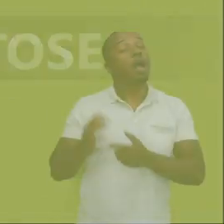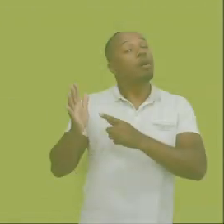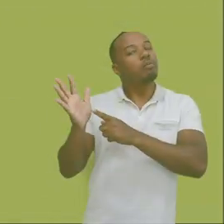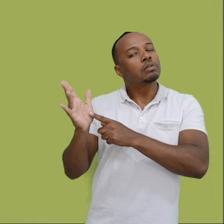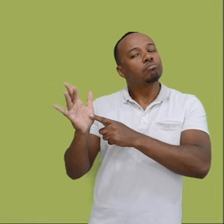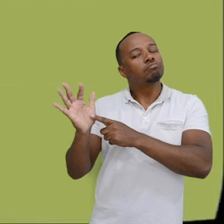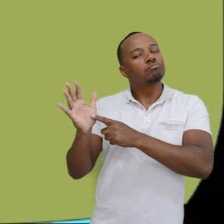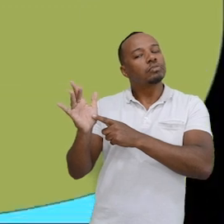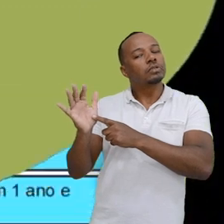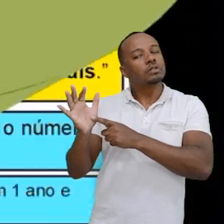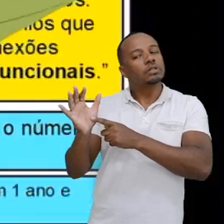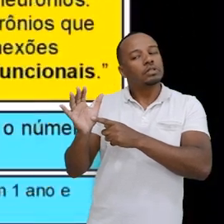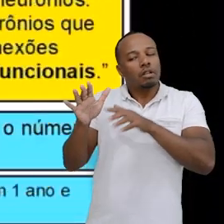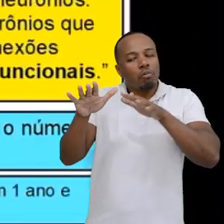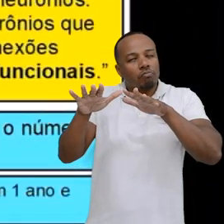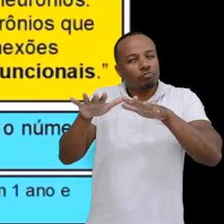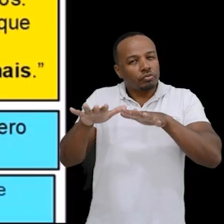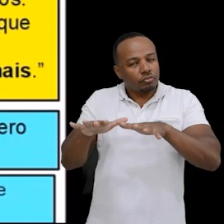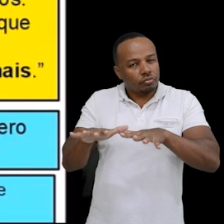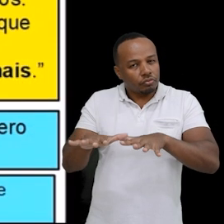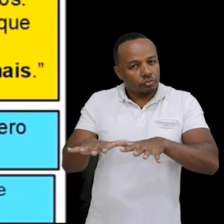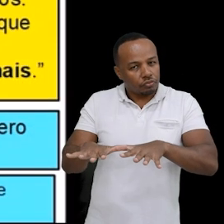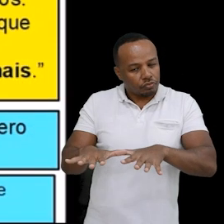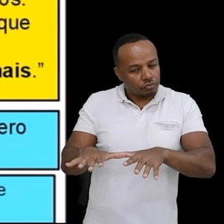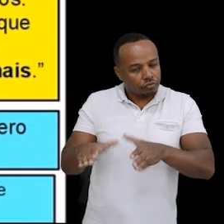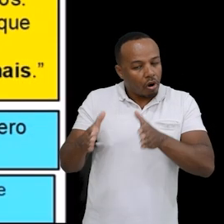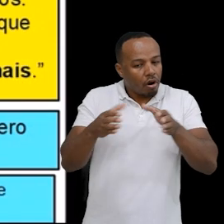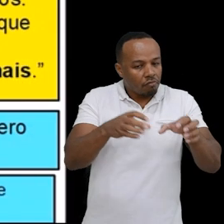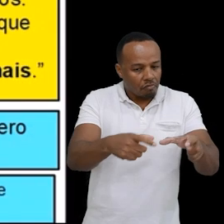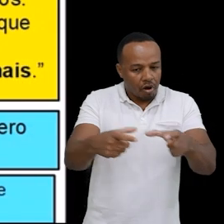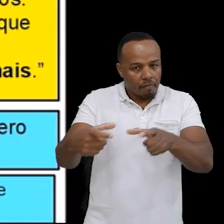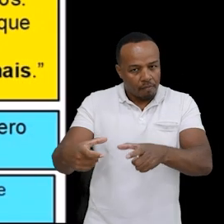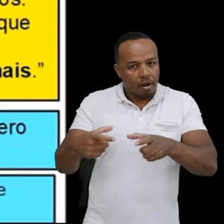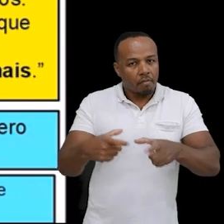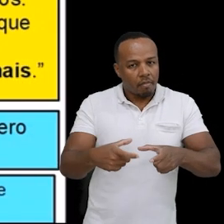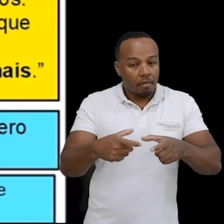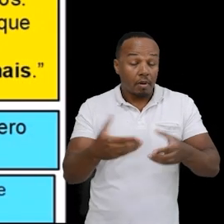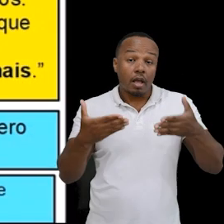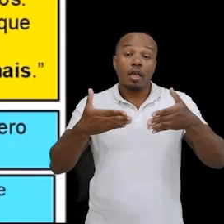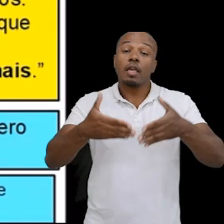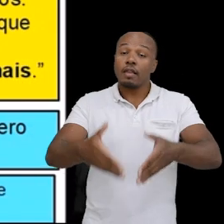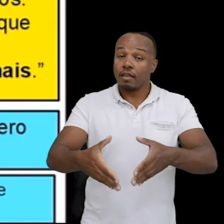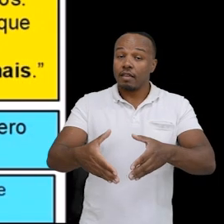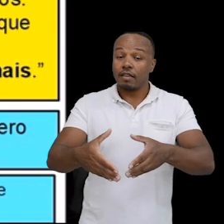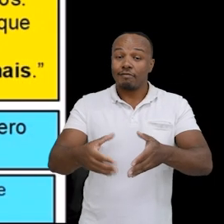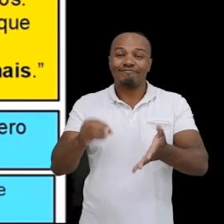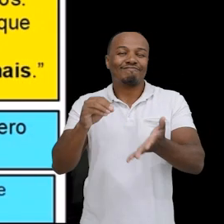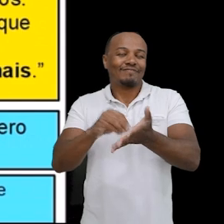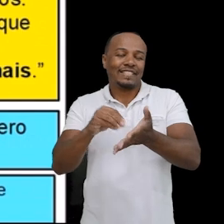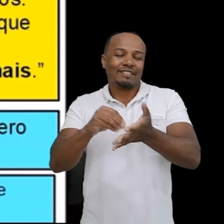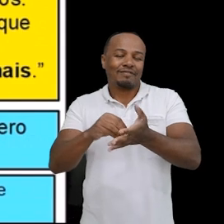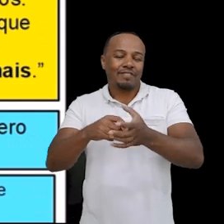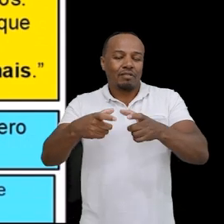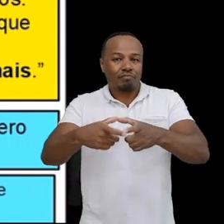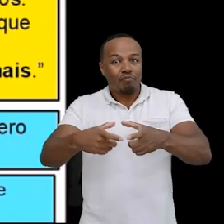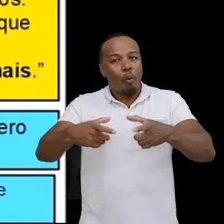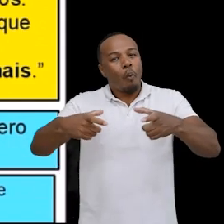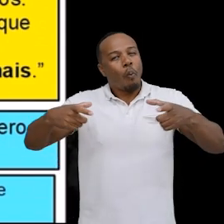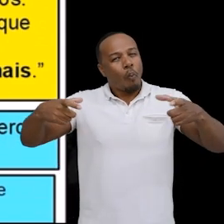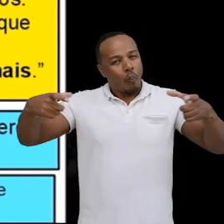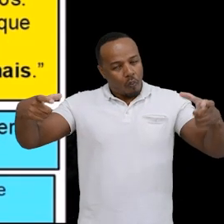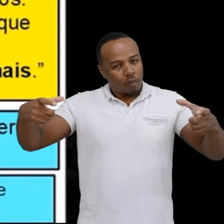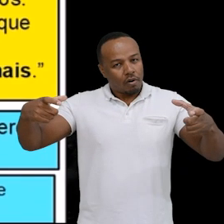Quando os neurônios já estão acomodados em seus locais específicos e já não tem mais espaço para